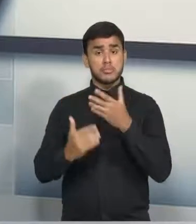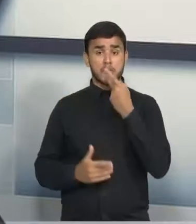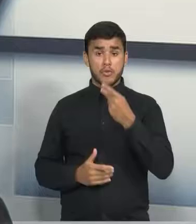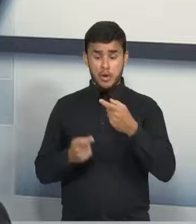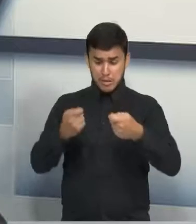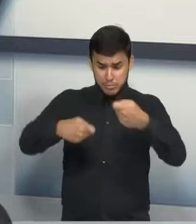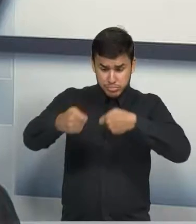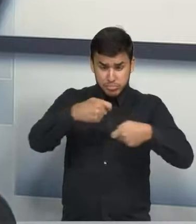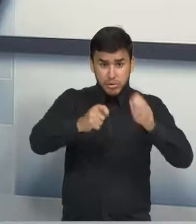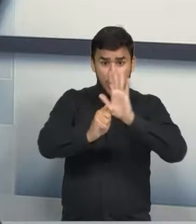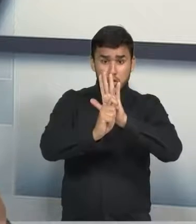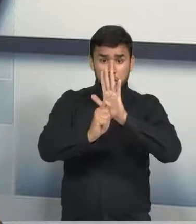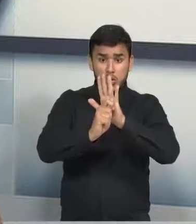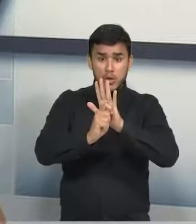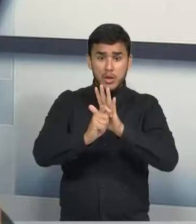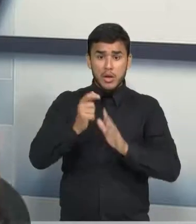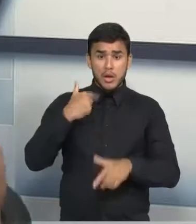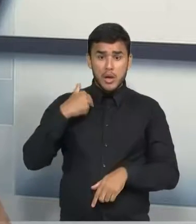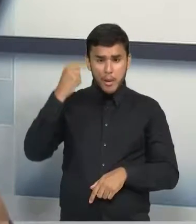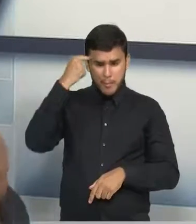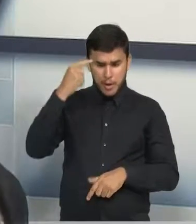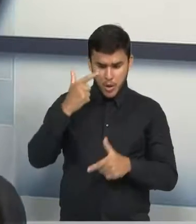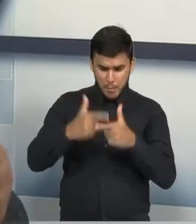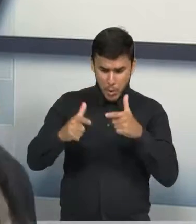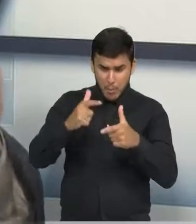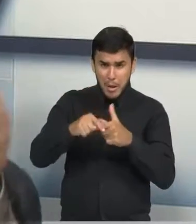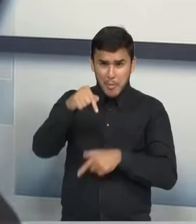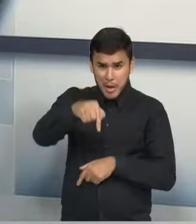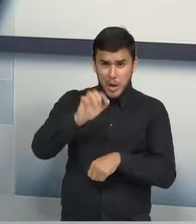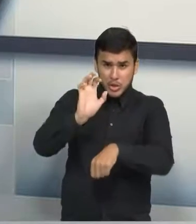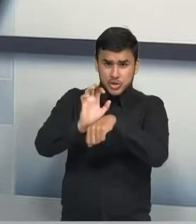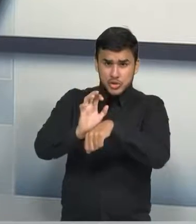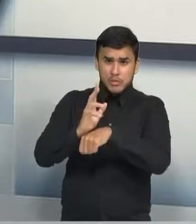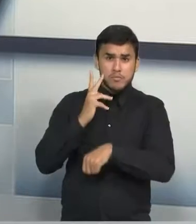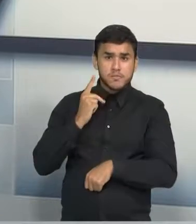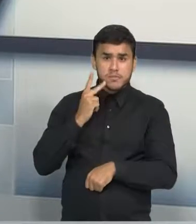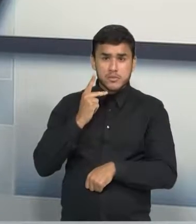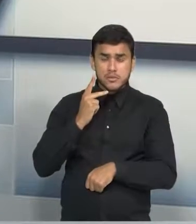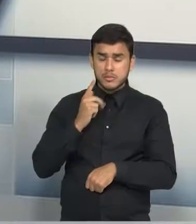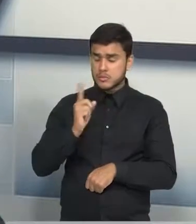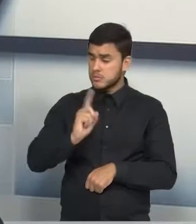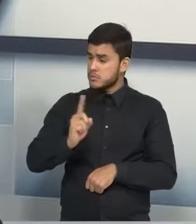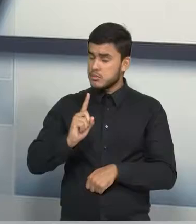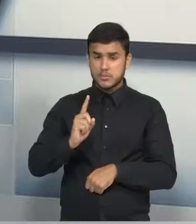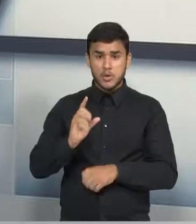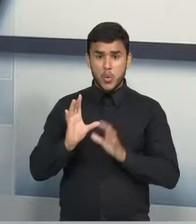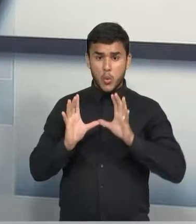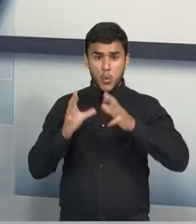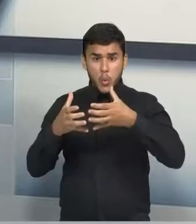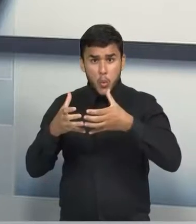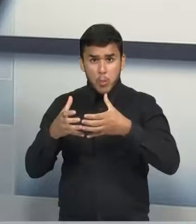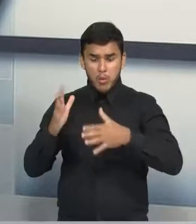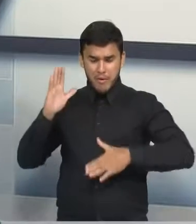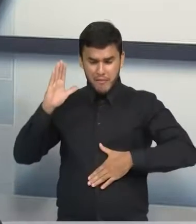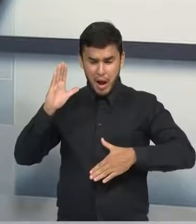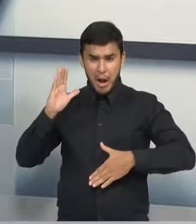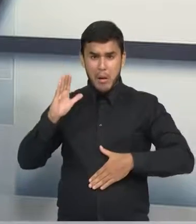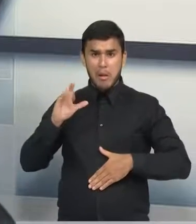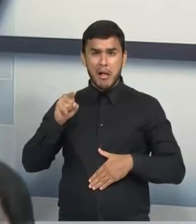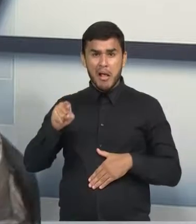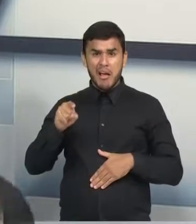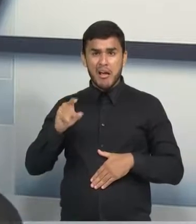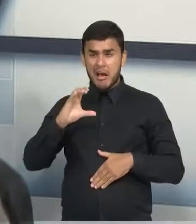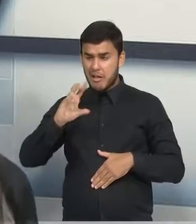Santana. Tráfico de droga não é problema de governo do estado. As facções são